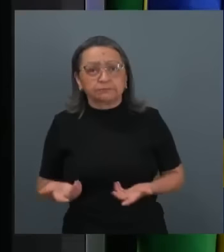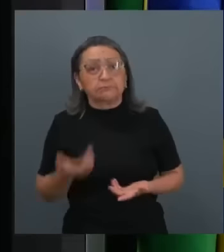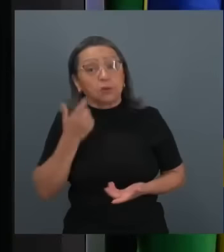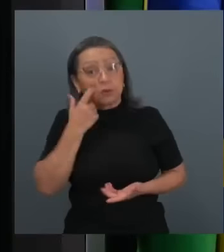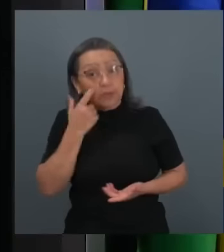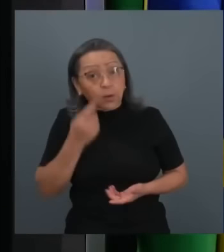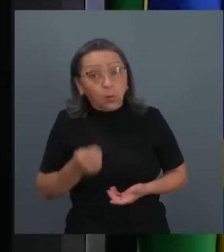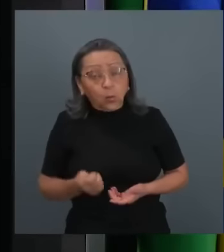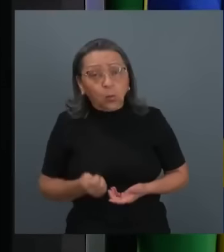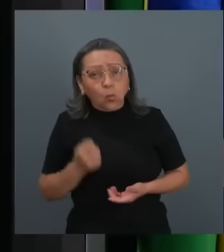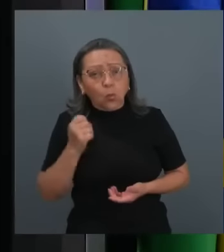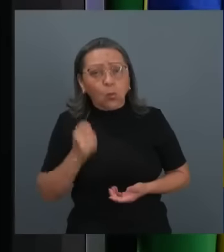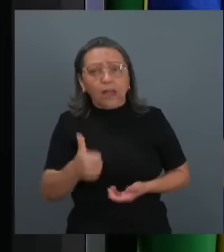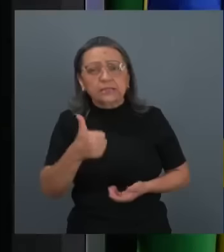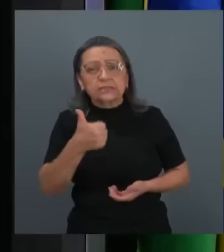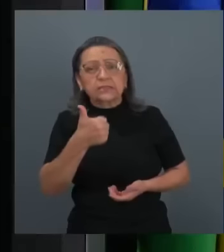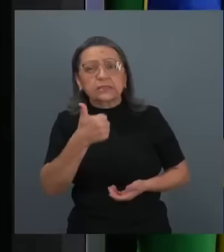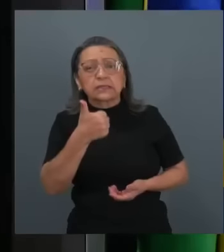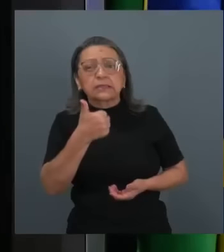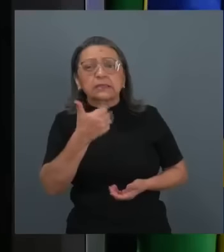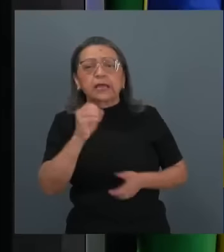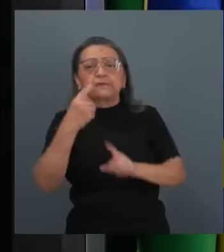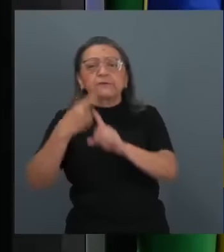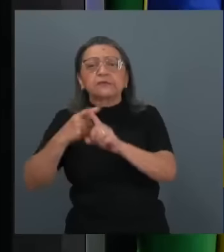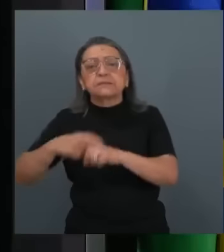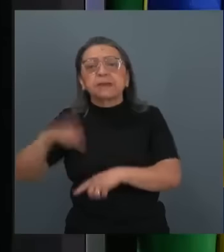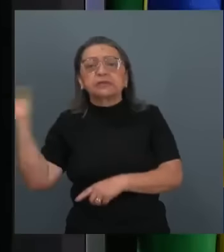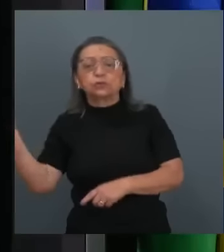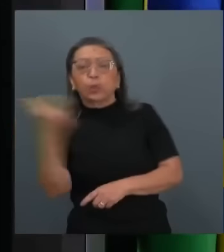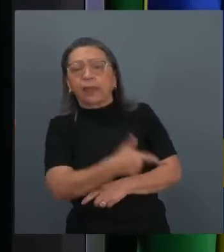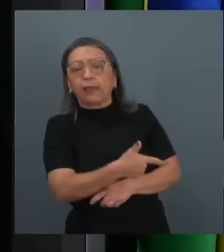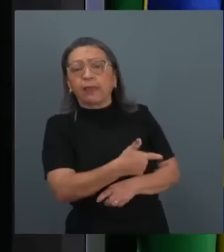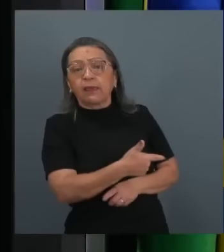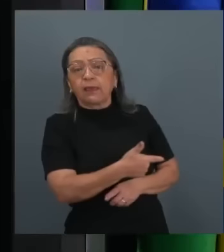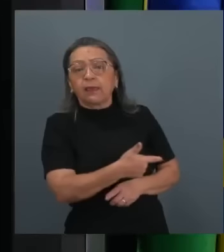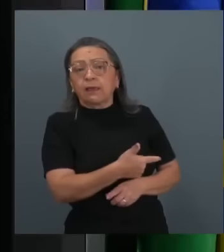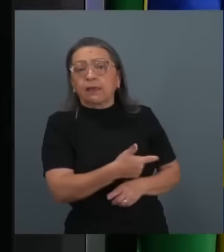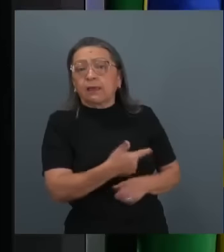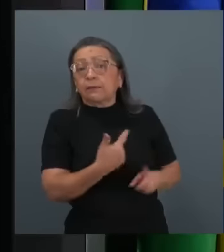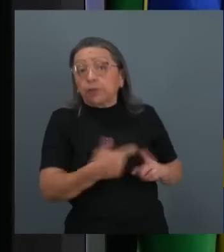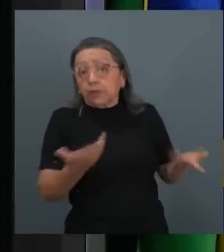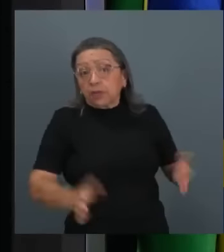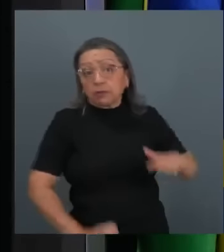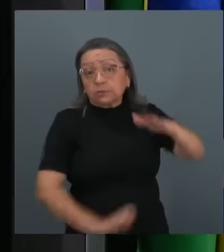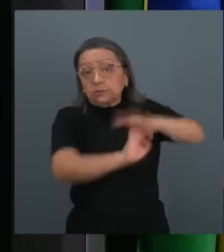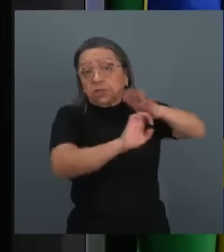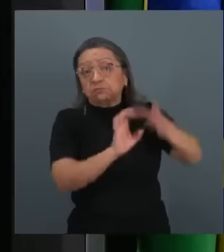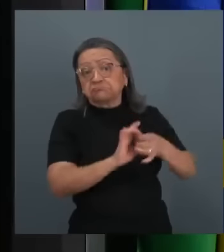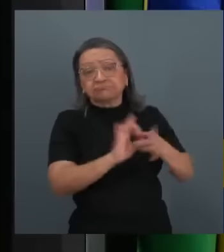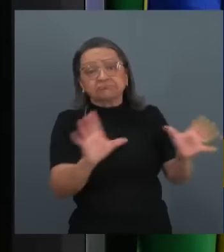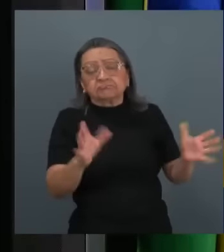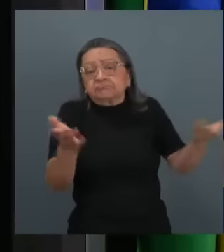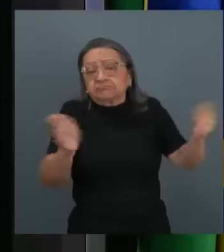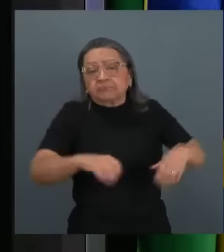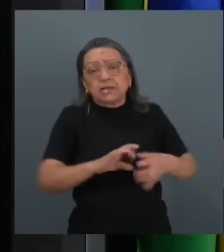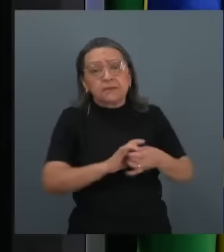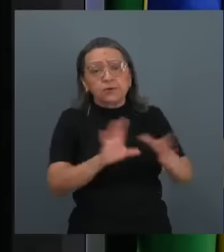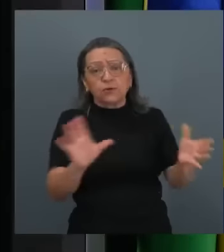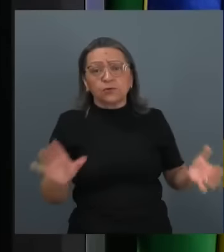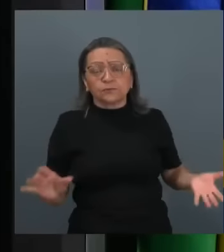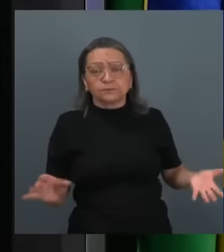quase 10 vezes mais já o legal, porque o Estado deixou, permitiu.